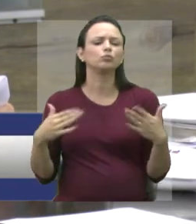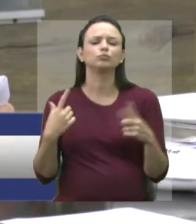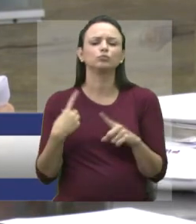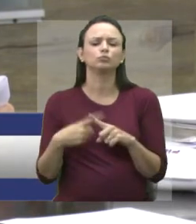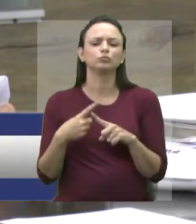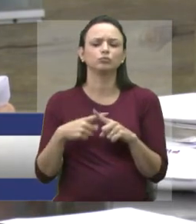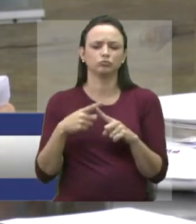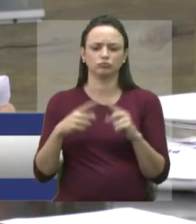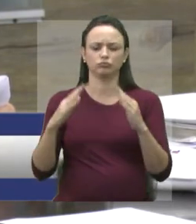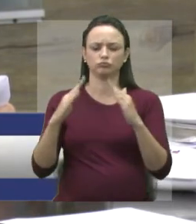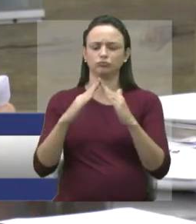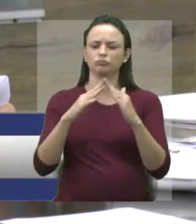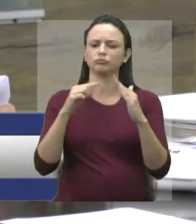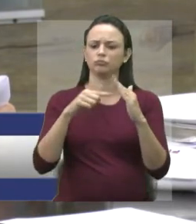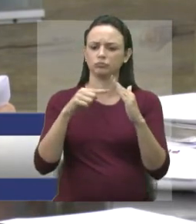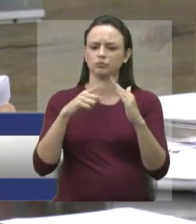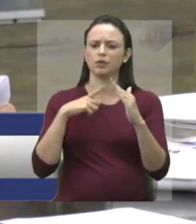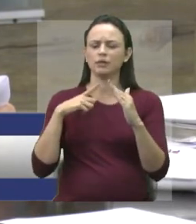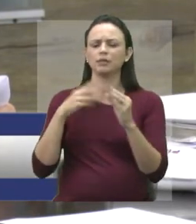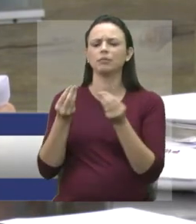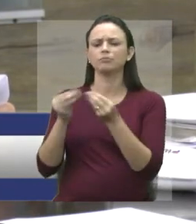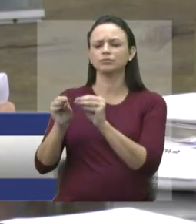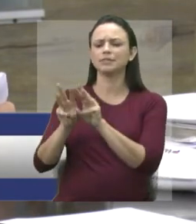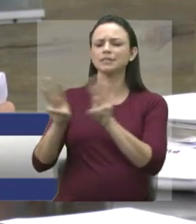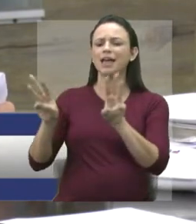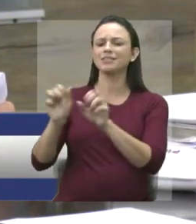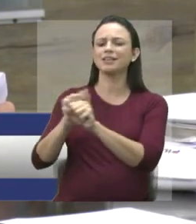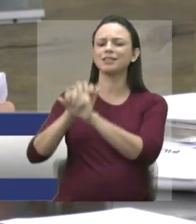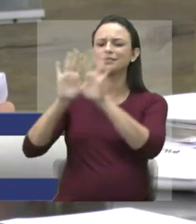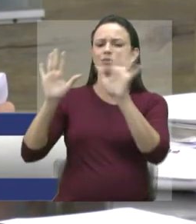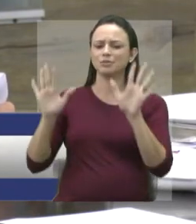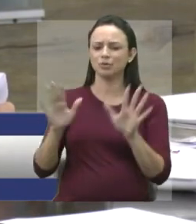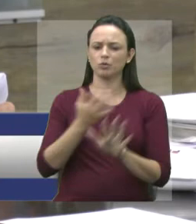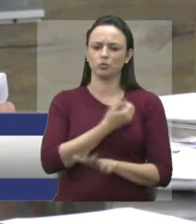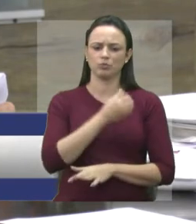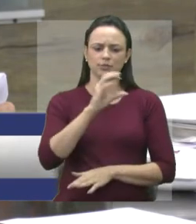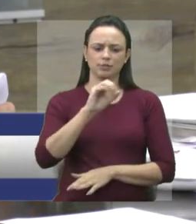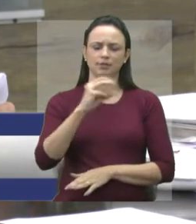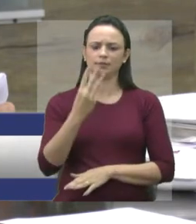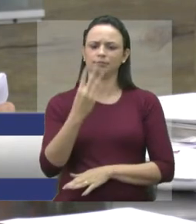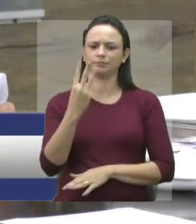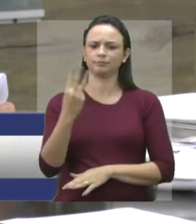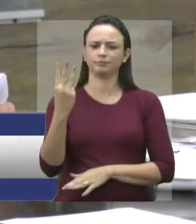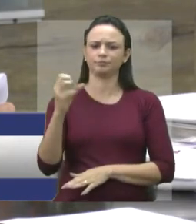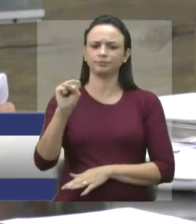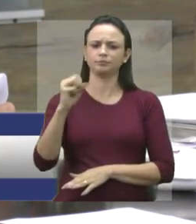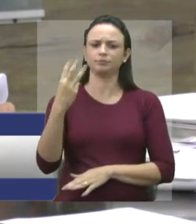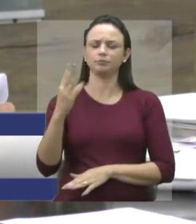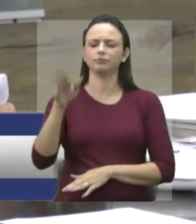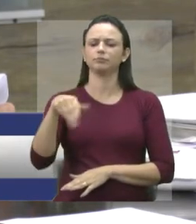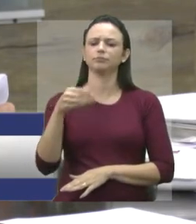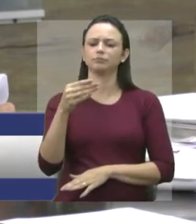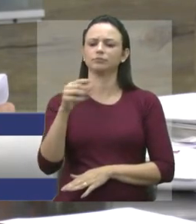o imóvel que consta descrito no site da Transparência sobre o número 03383,